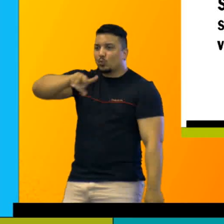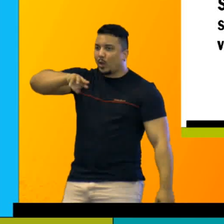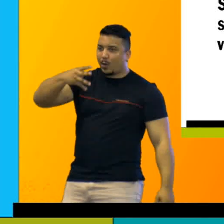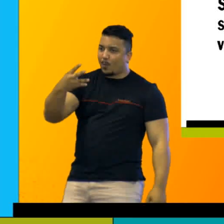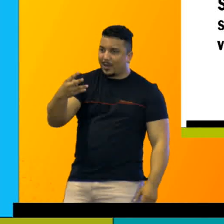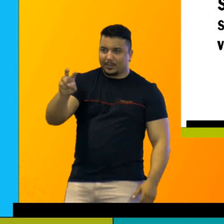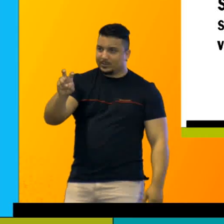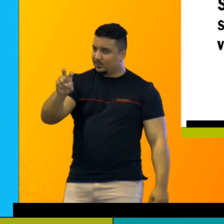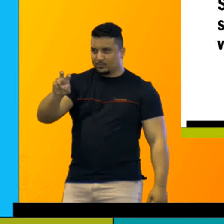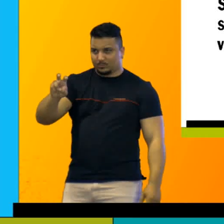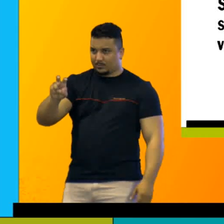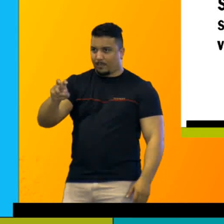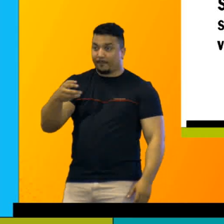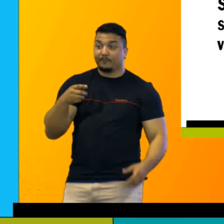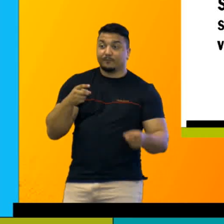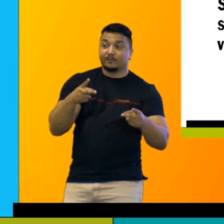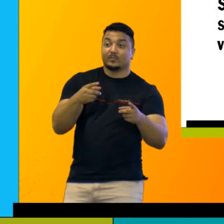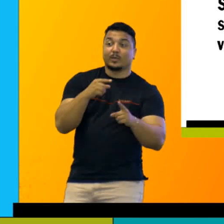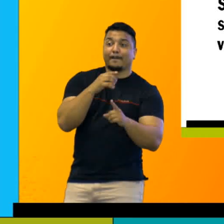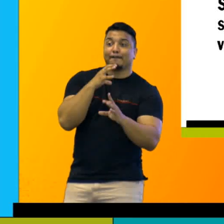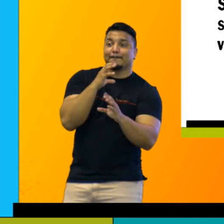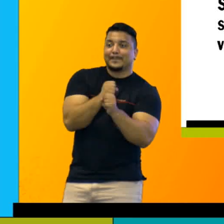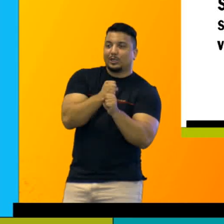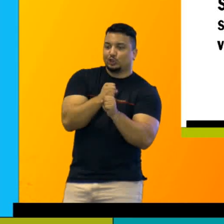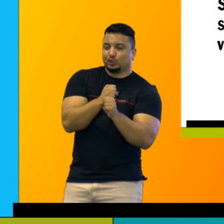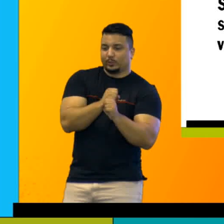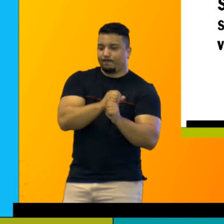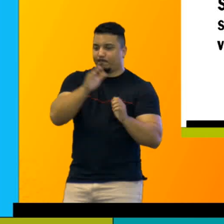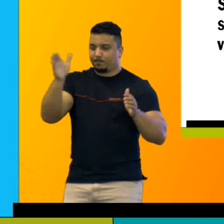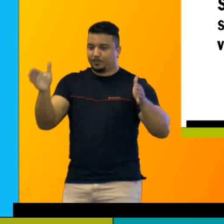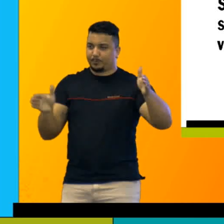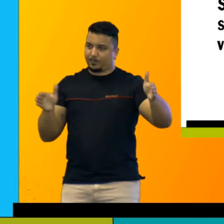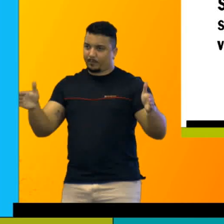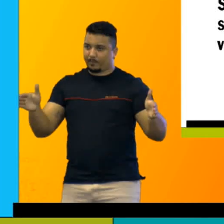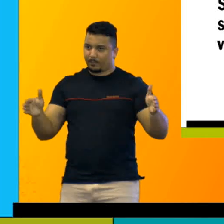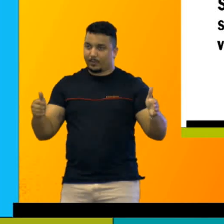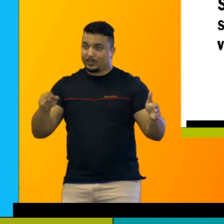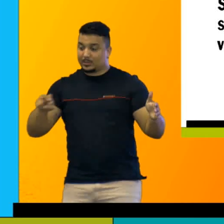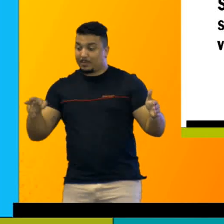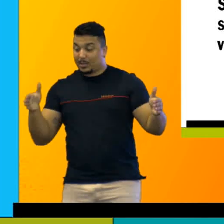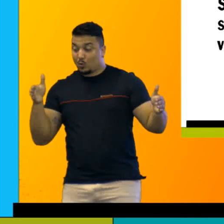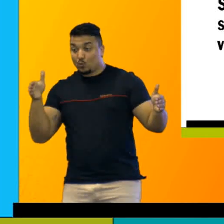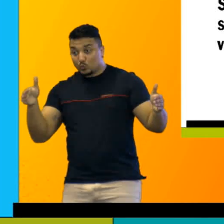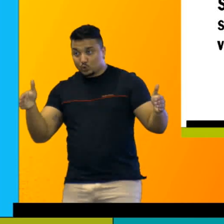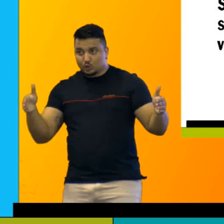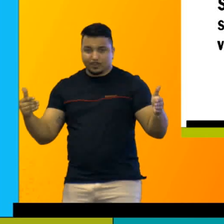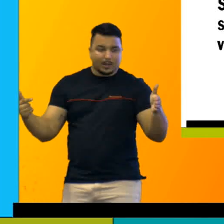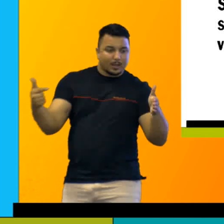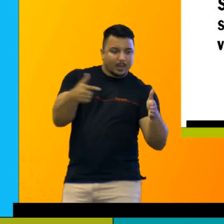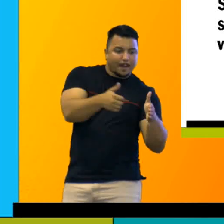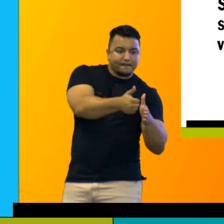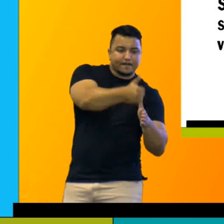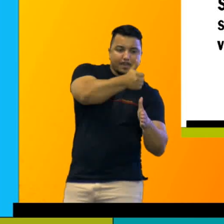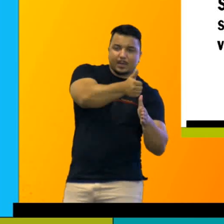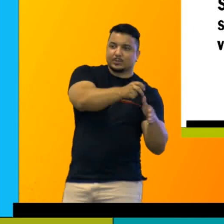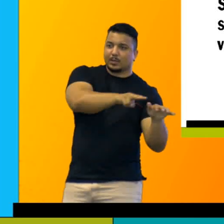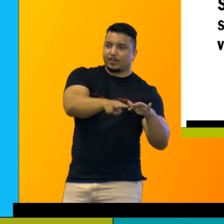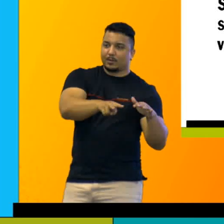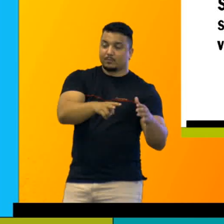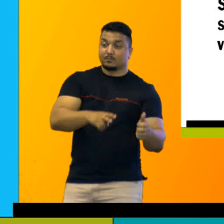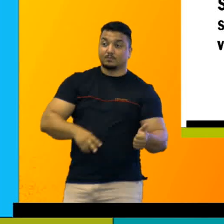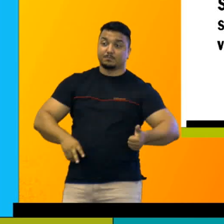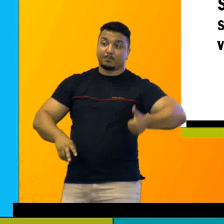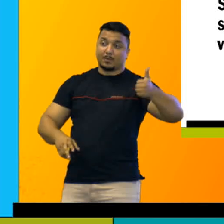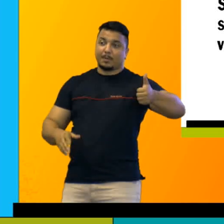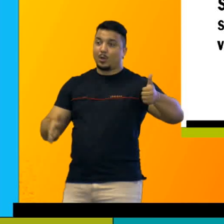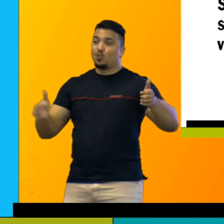45, ele vendeu pela média da última semana e a primeira semana, ó. Primeira